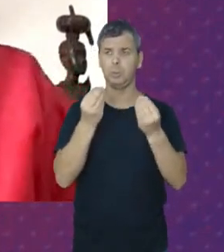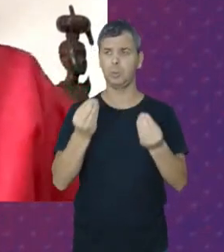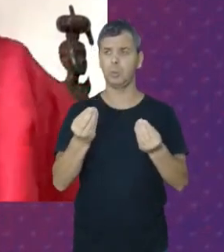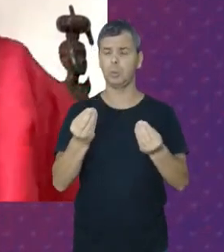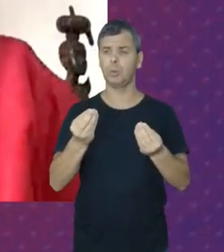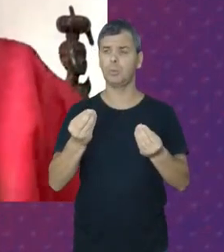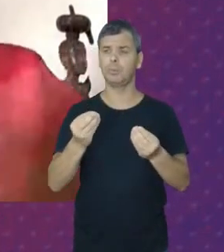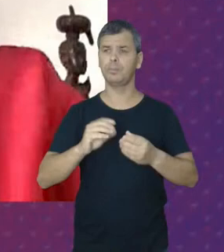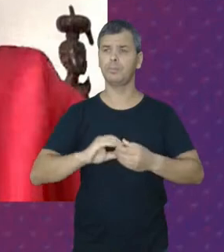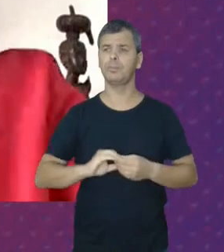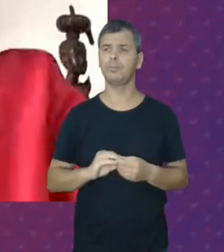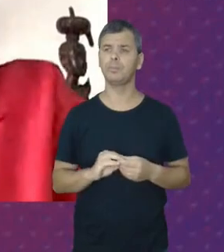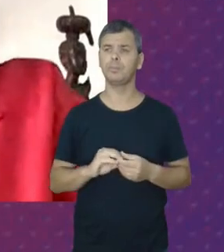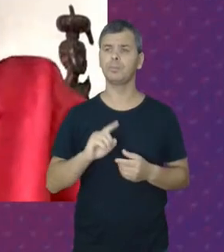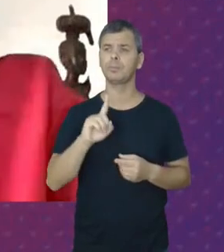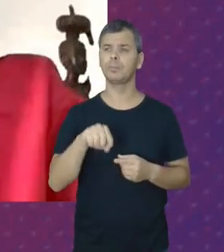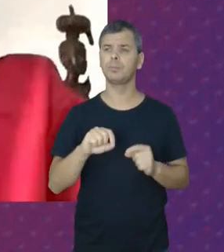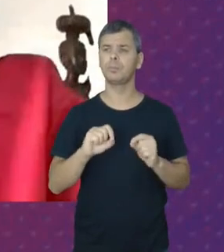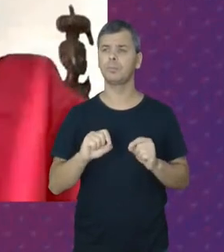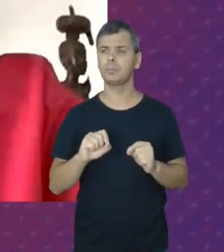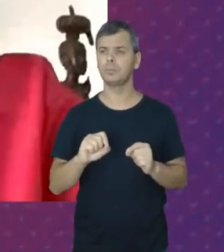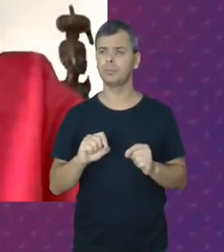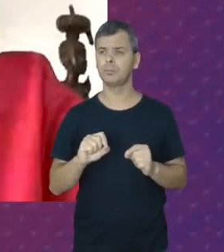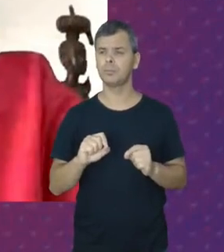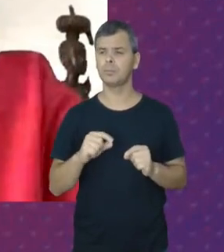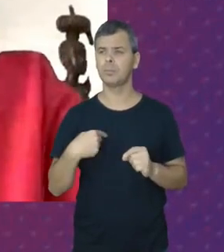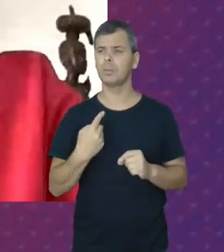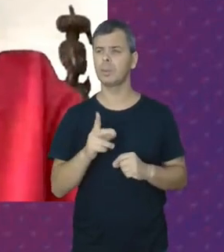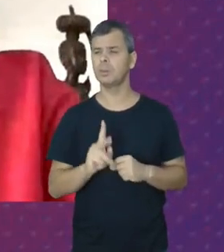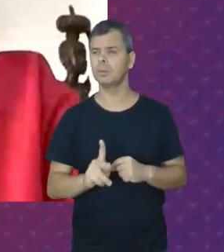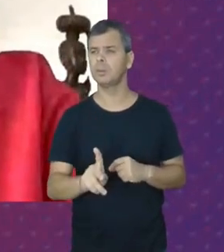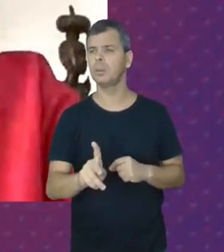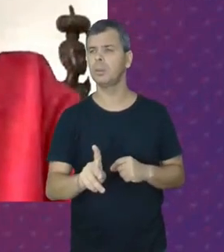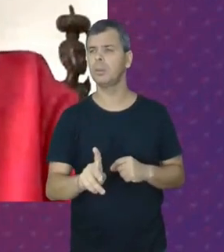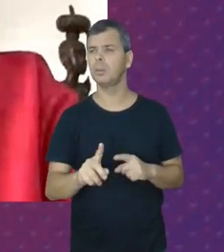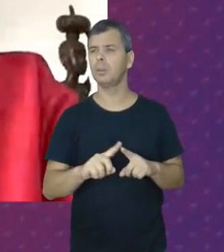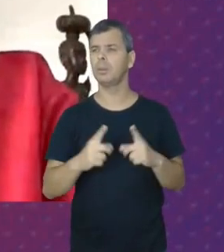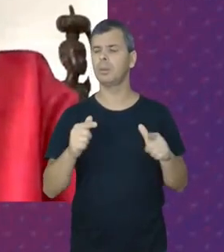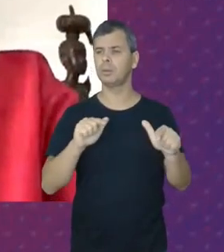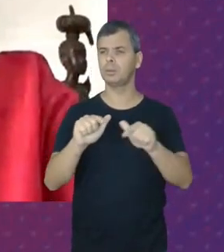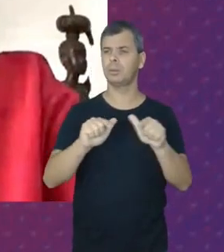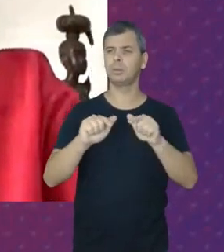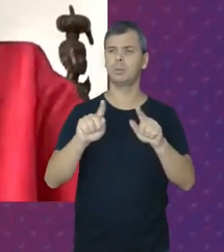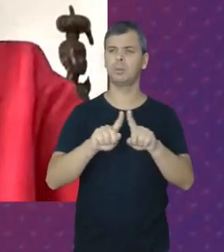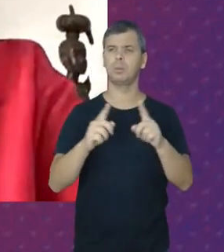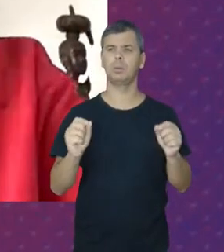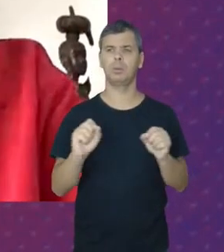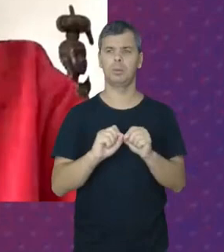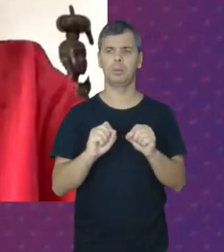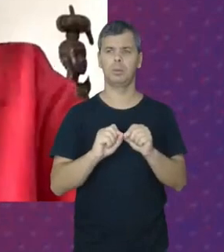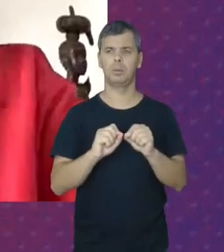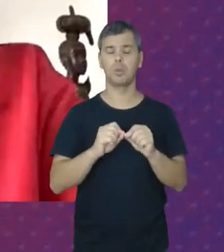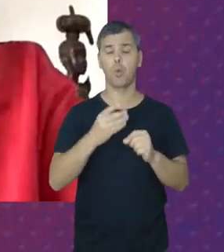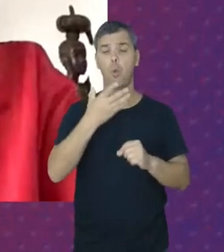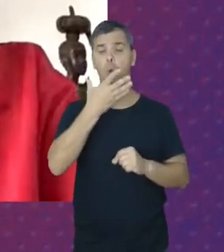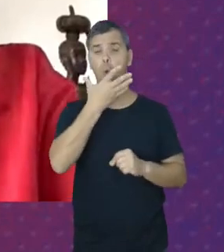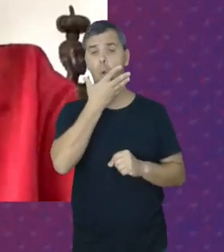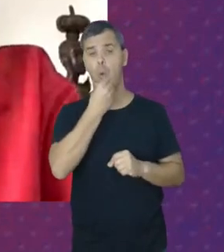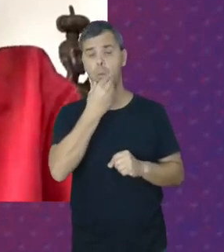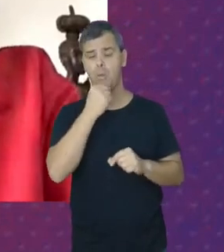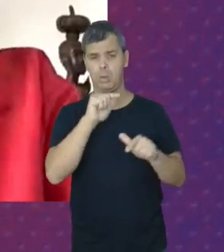É E foi Sempre O trabalho Dos homens Dos